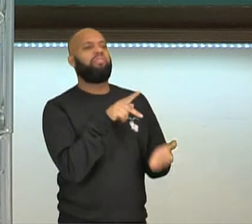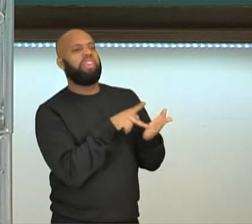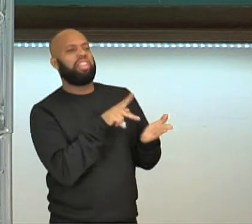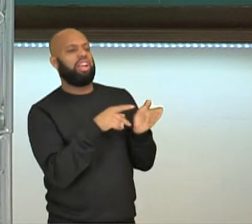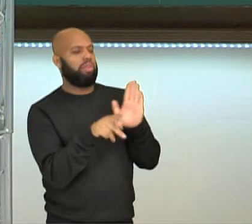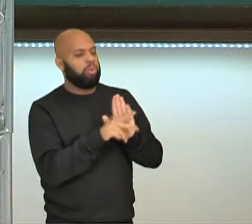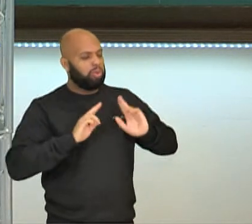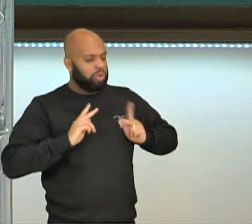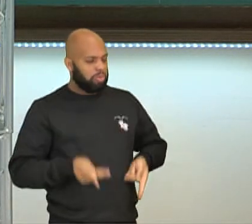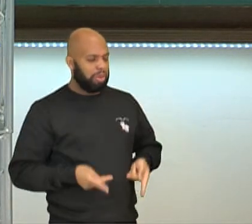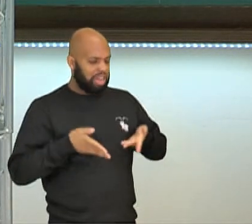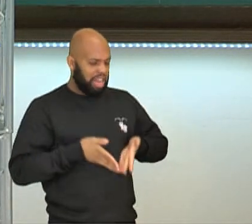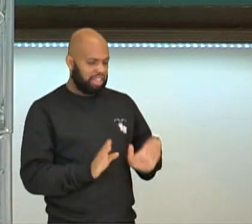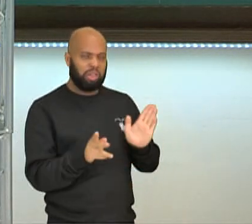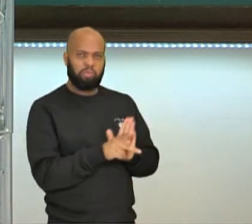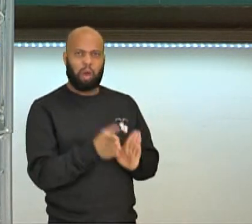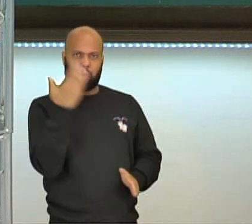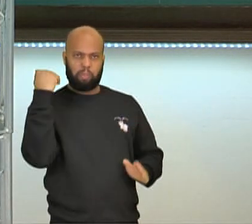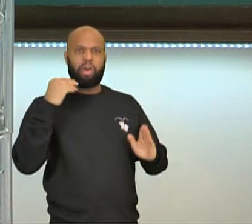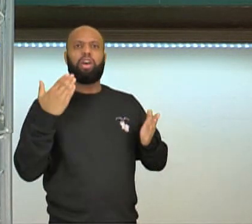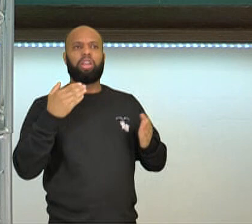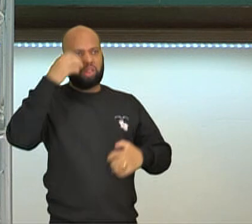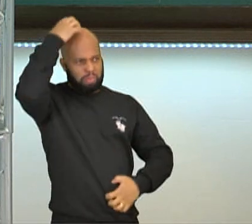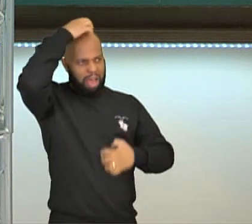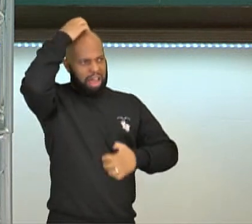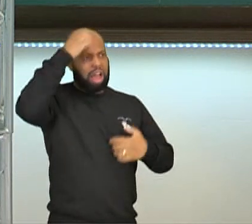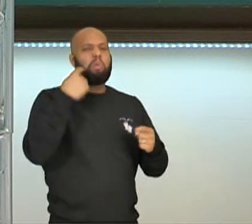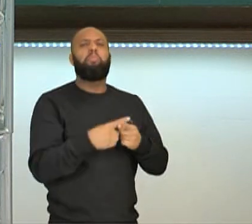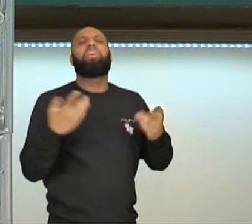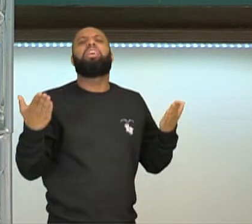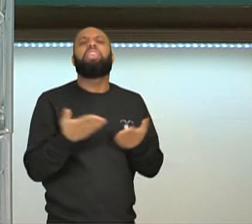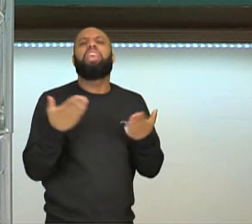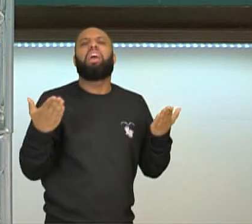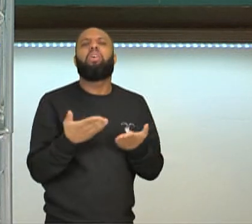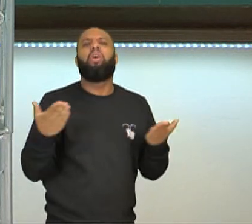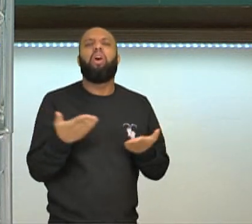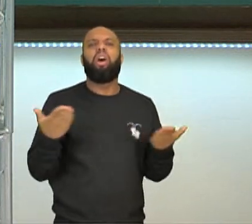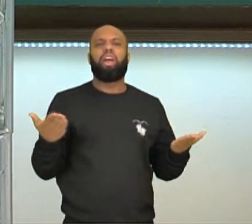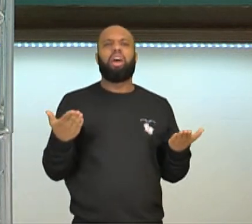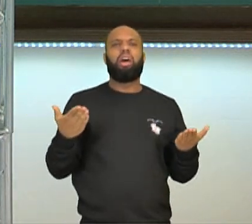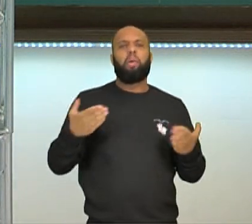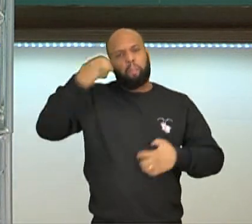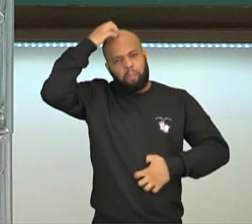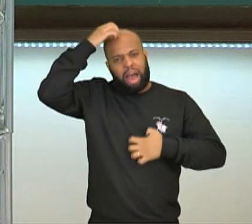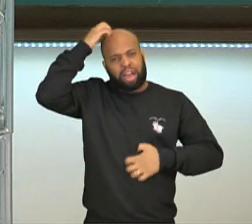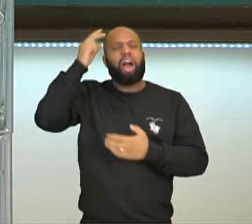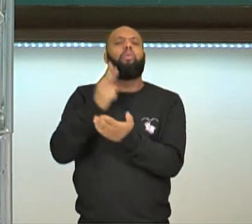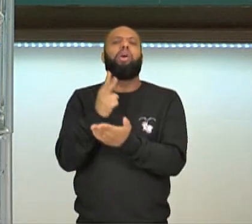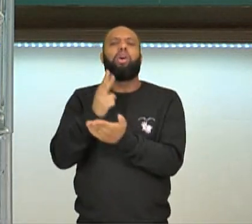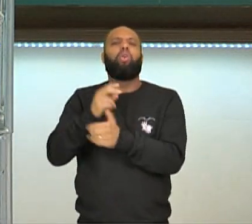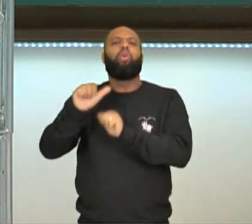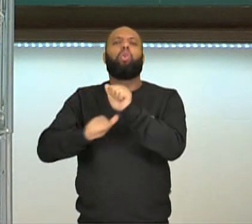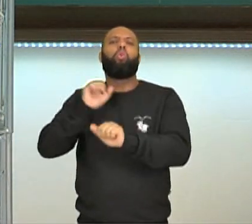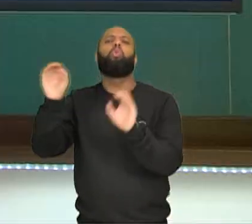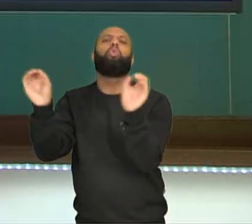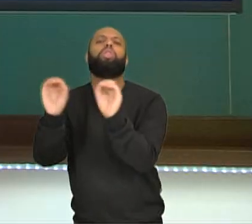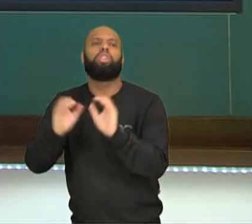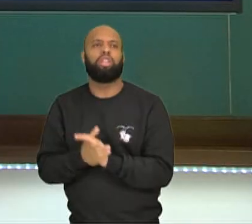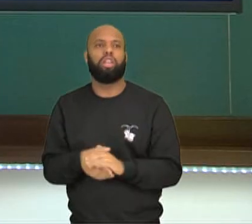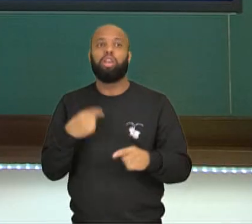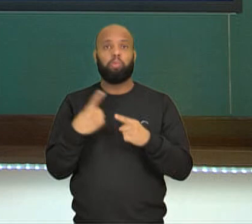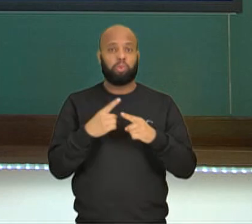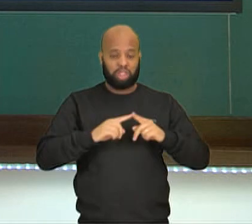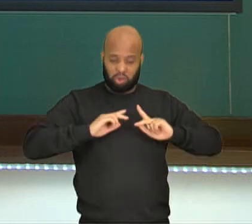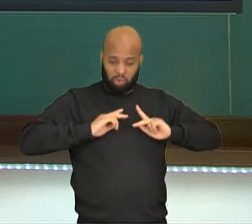seres humanos vieram dos macacos, por que hoje não tem macaco que sai pulando aí da árvore e sai andando? Porque os seres humanos não vieram